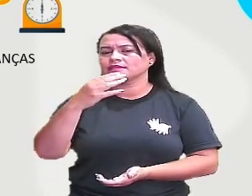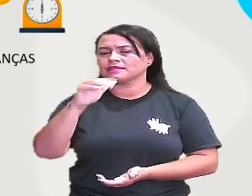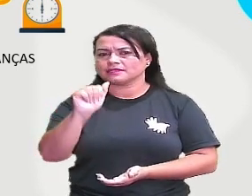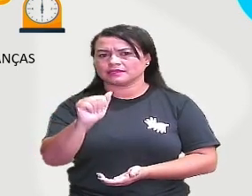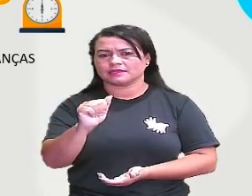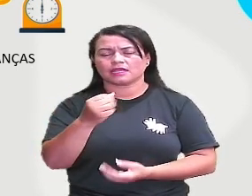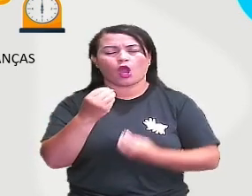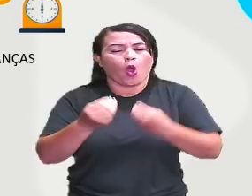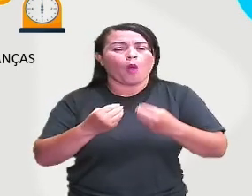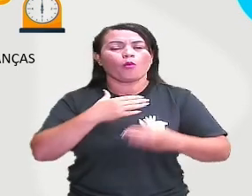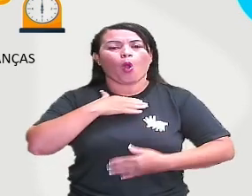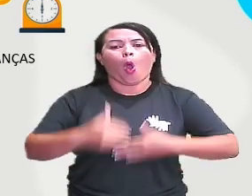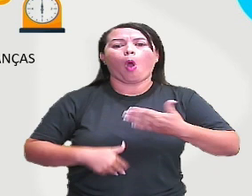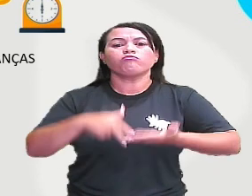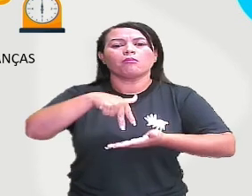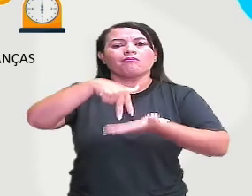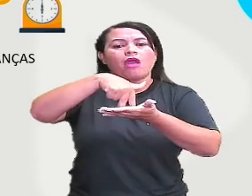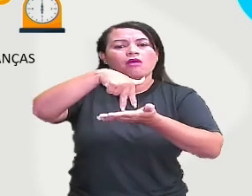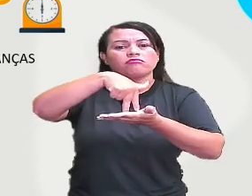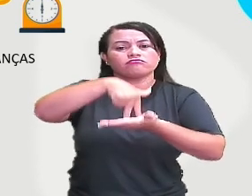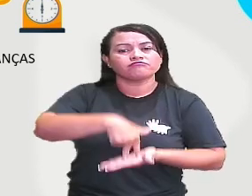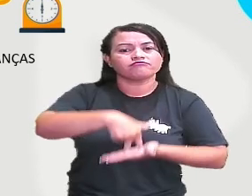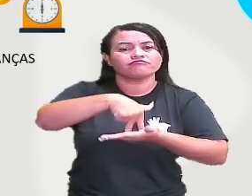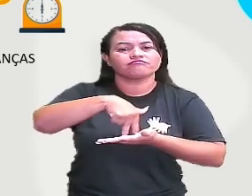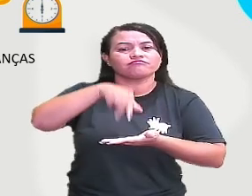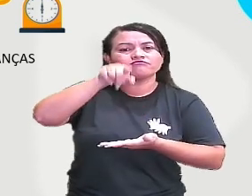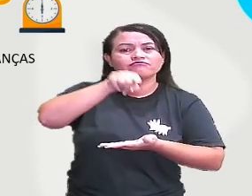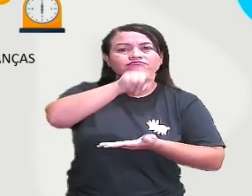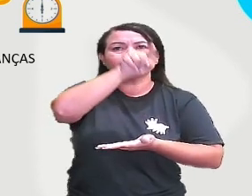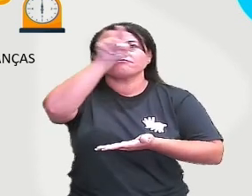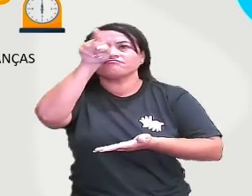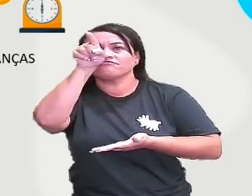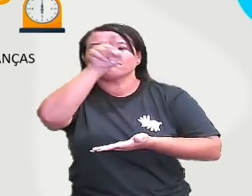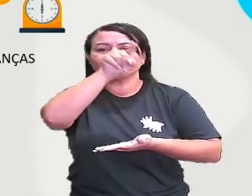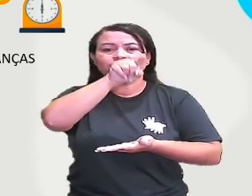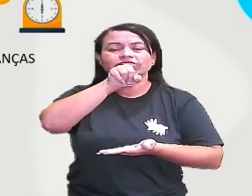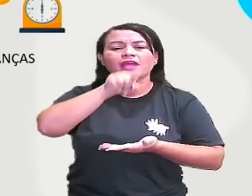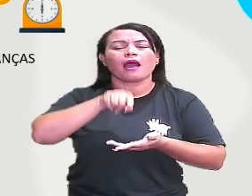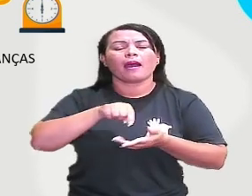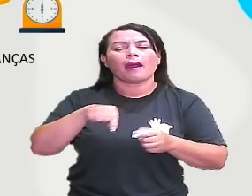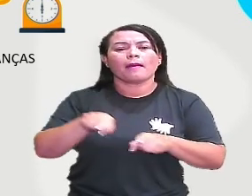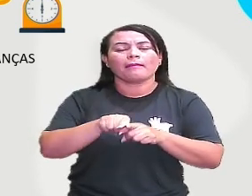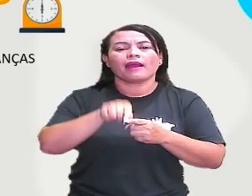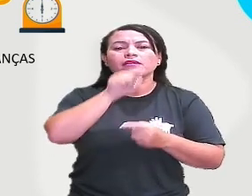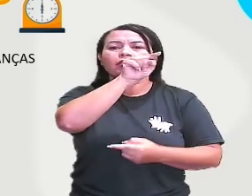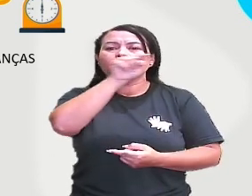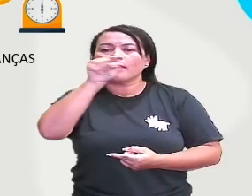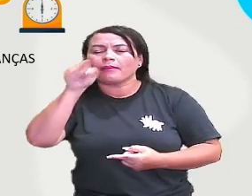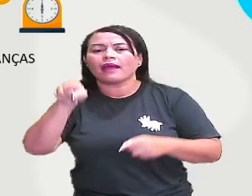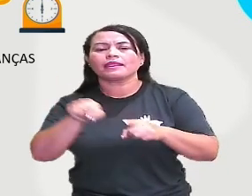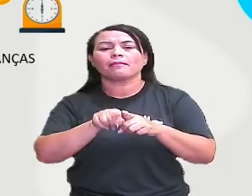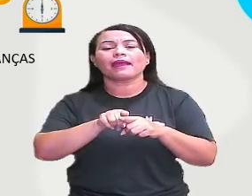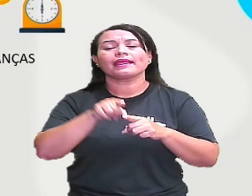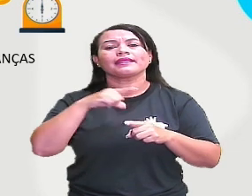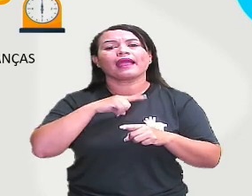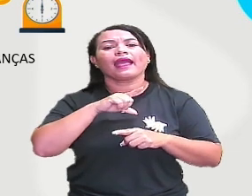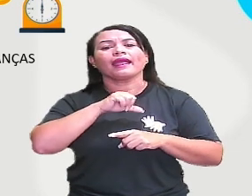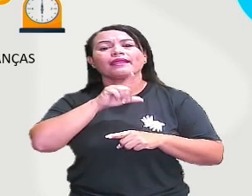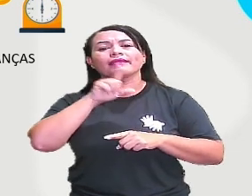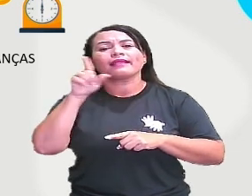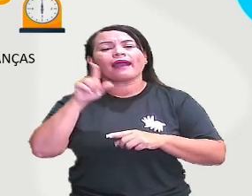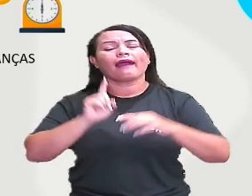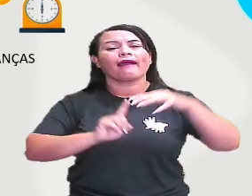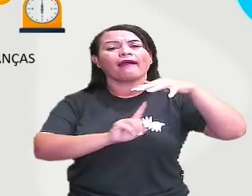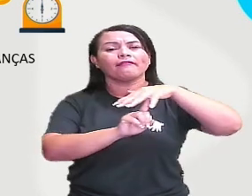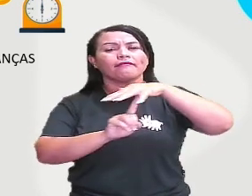do corpórea, né? A balança que utiliza lá na feira para pesar os alimentos que a gente compra,